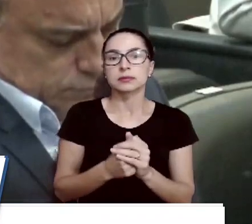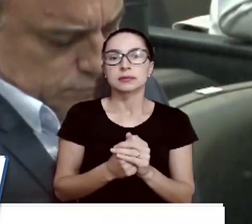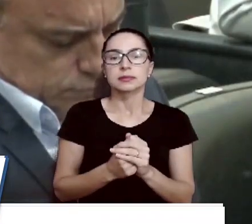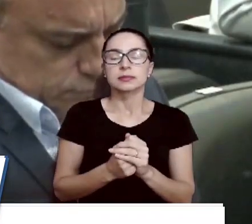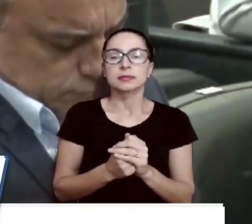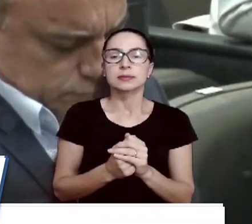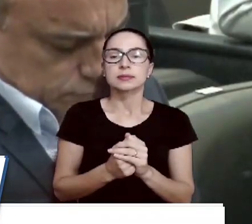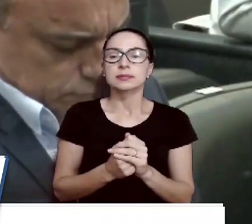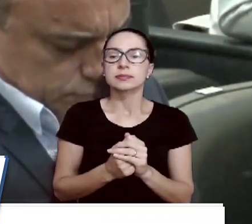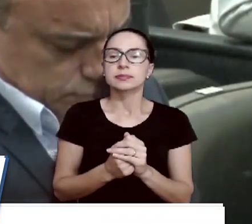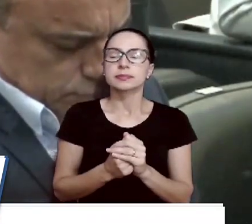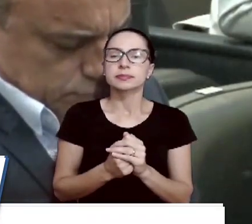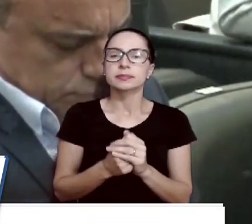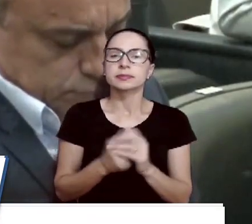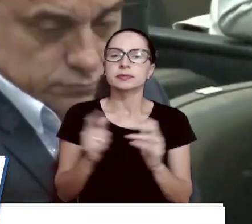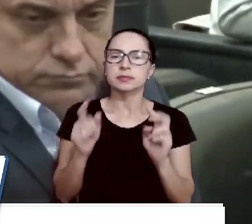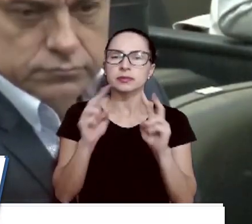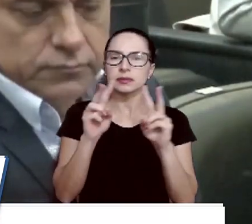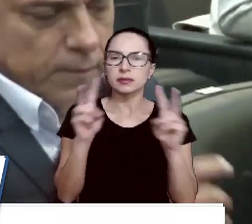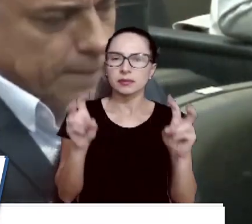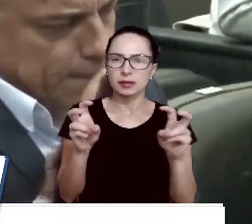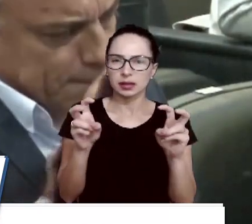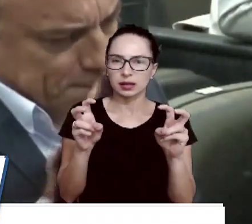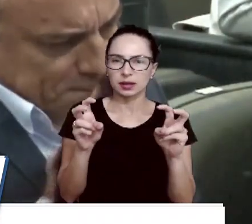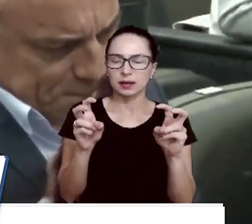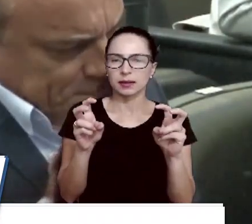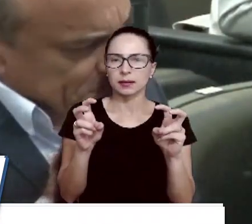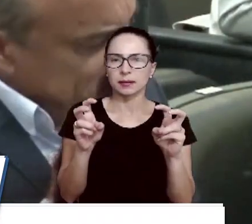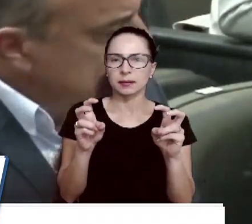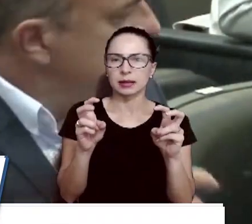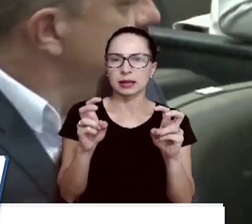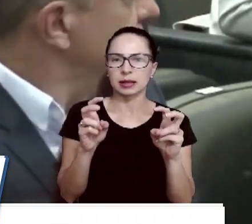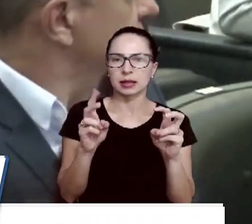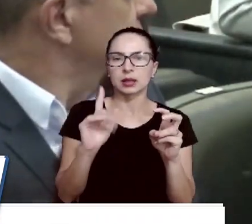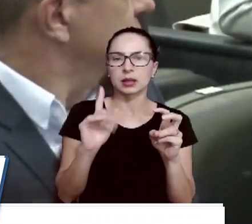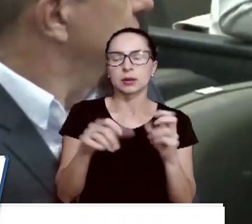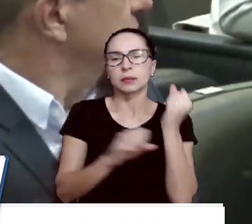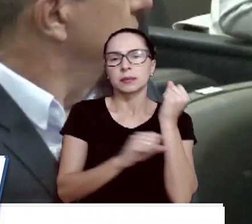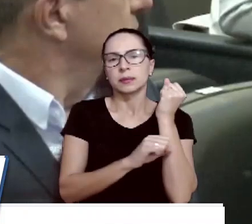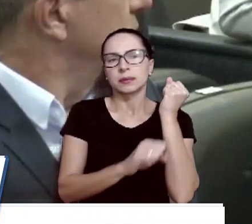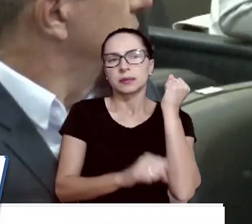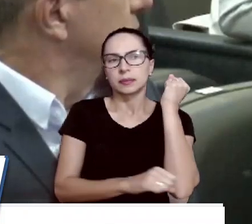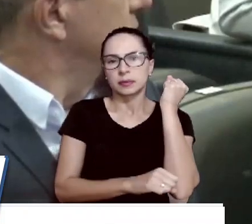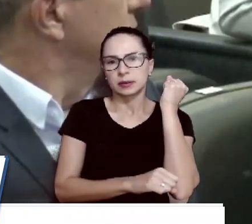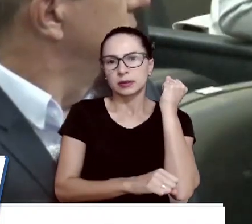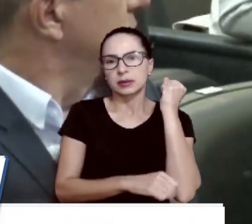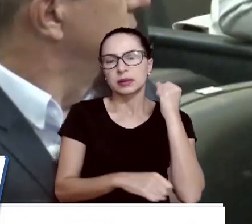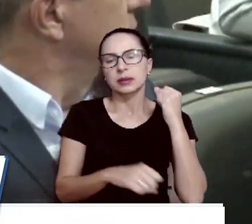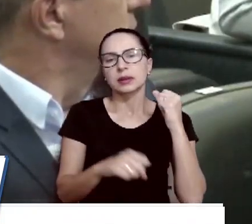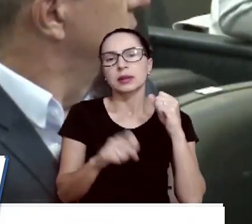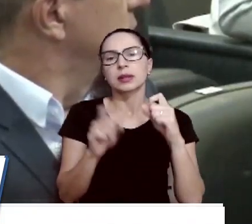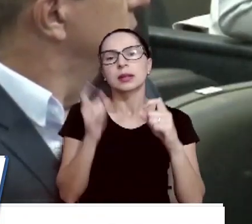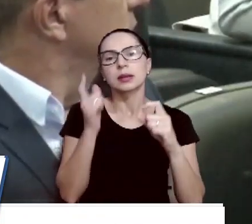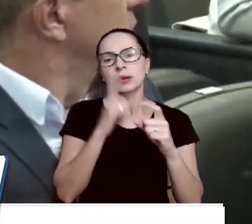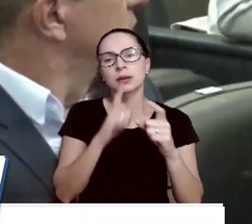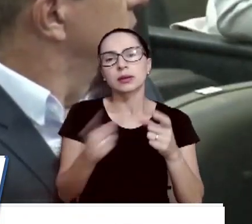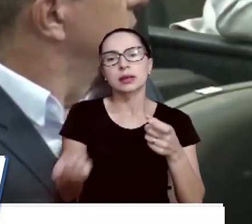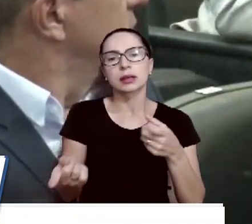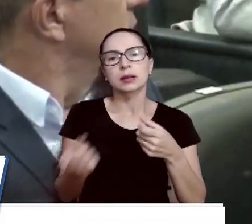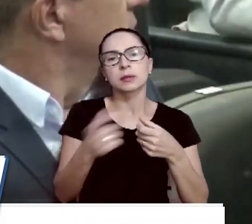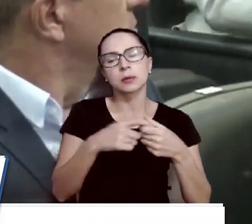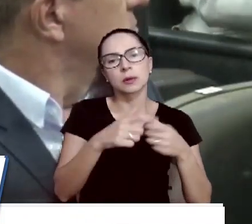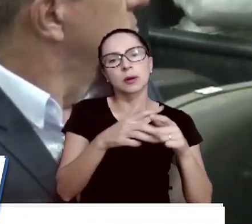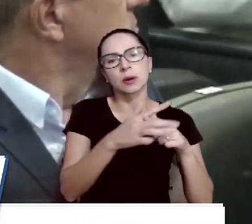Essa questão envolvendo a prestação de serviço da Sabesp em recuperar o dano feito